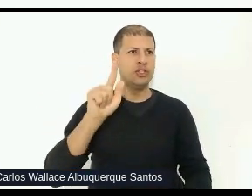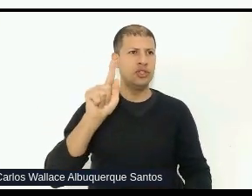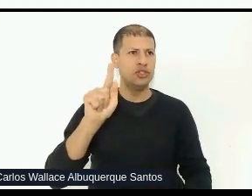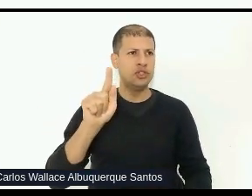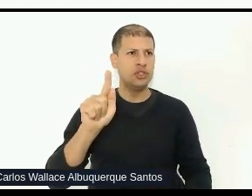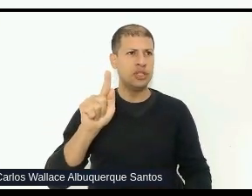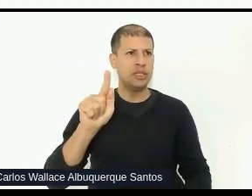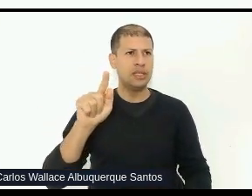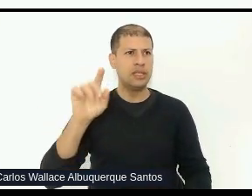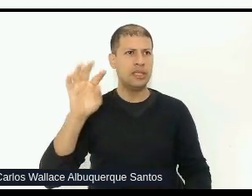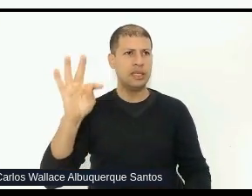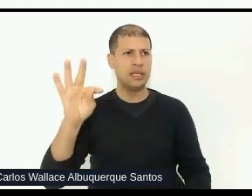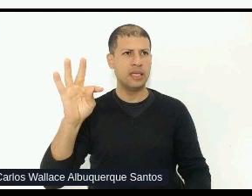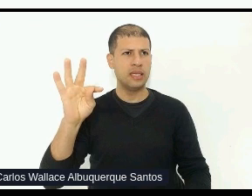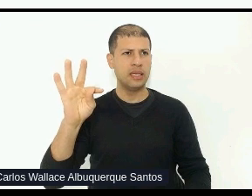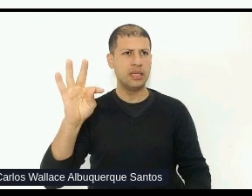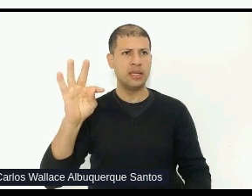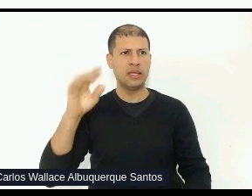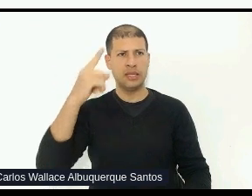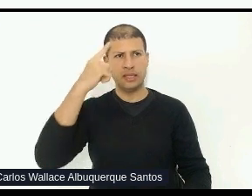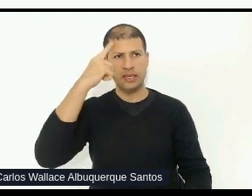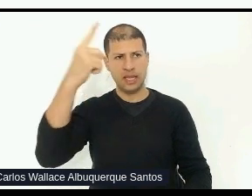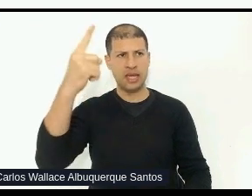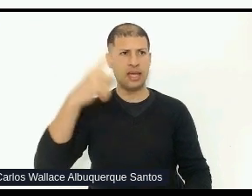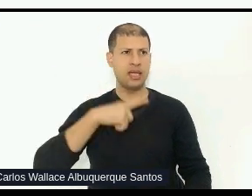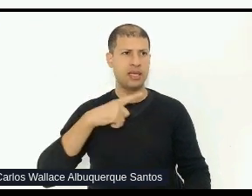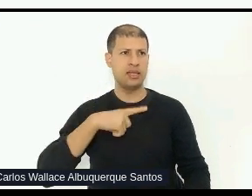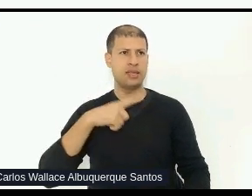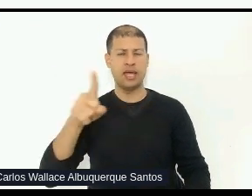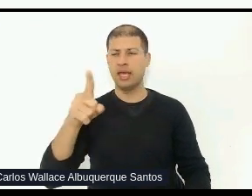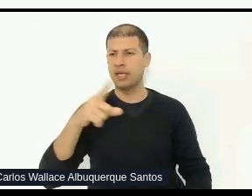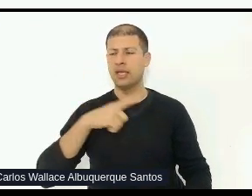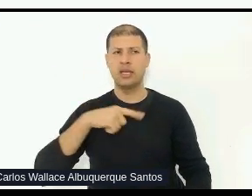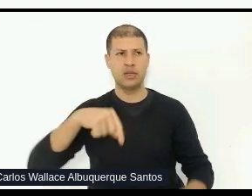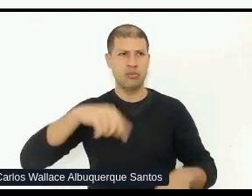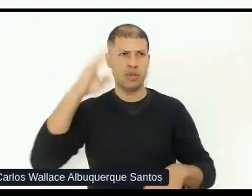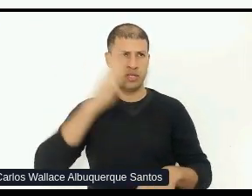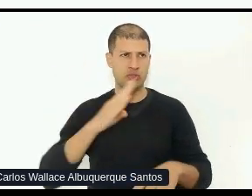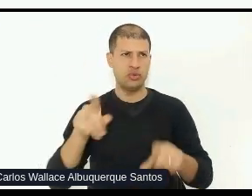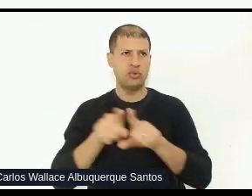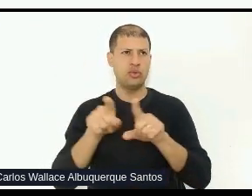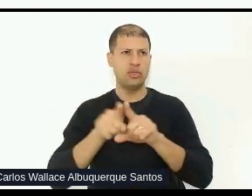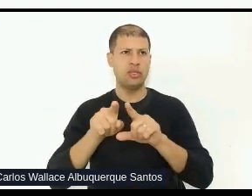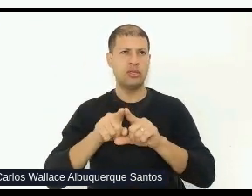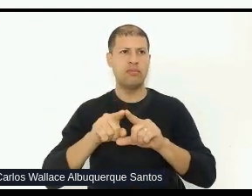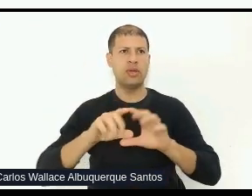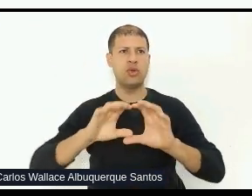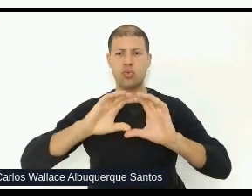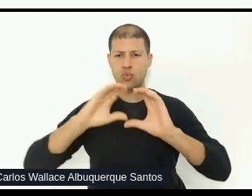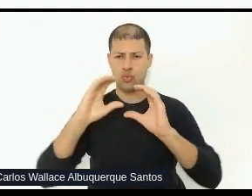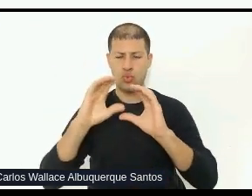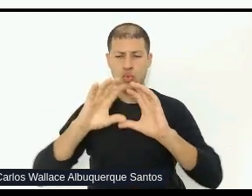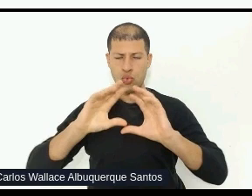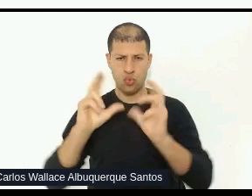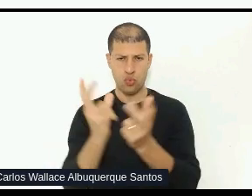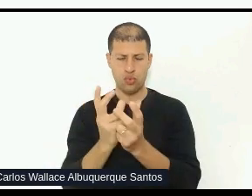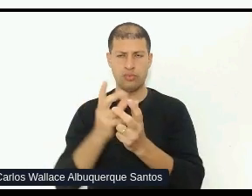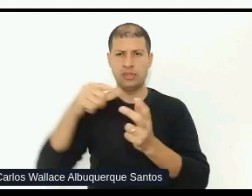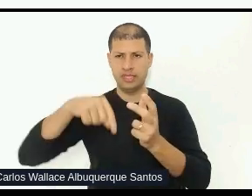que é do Grupo de Educação em Computação do Brasil, e o Comitê de Diversidade, que é aqui do Centro de